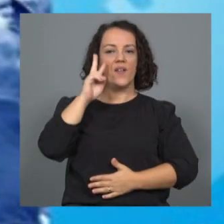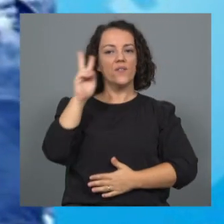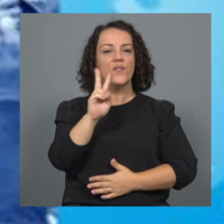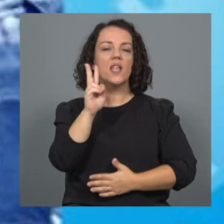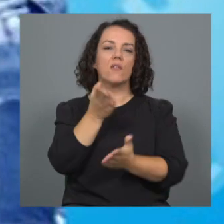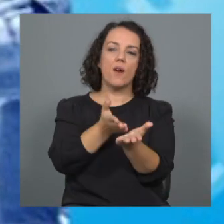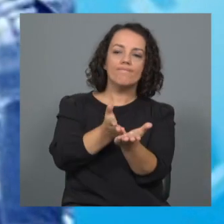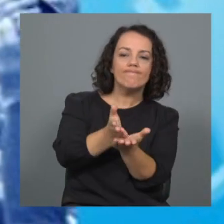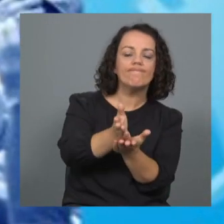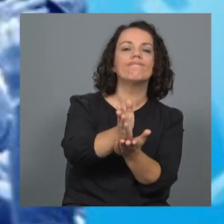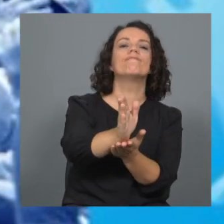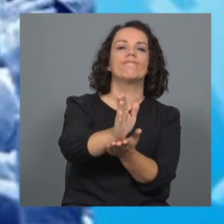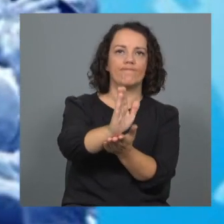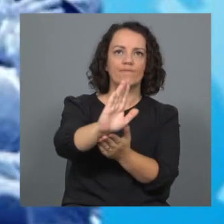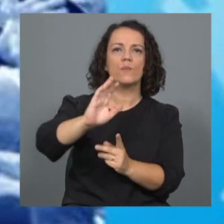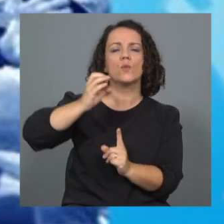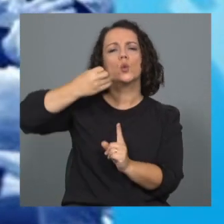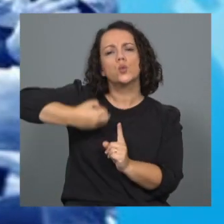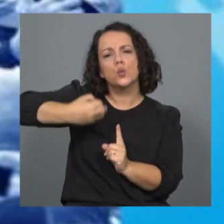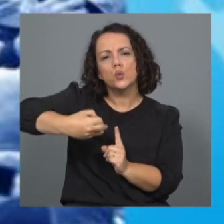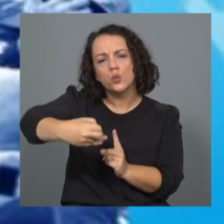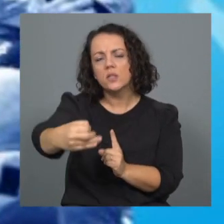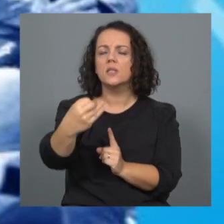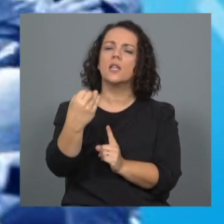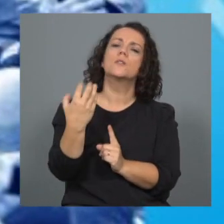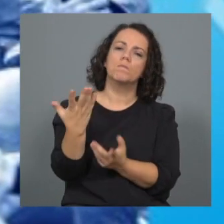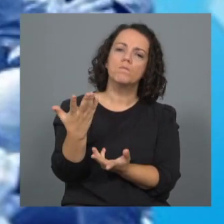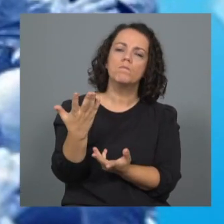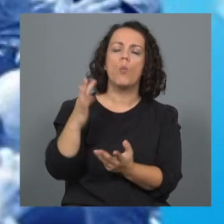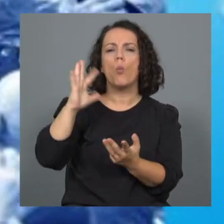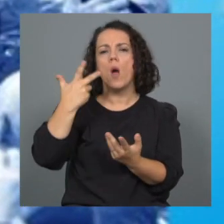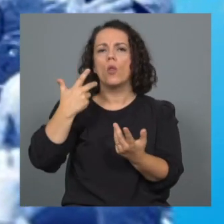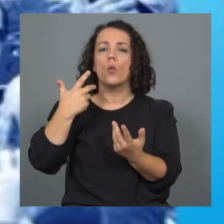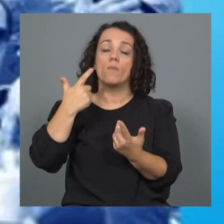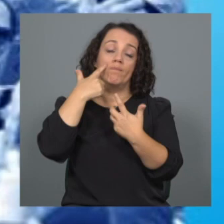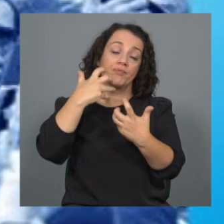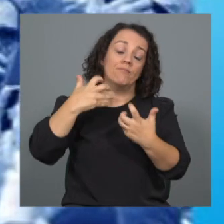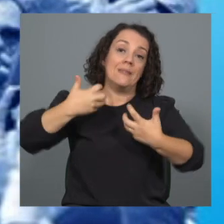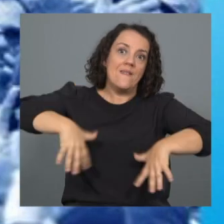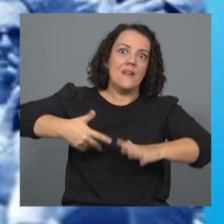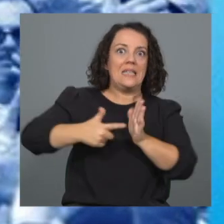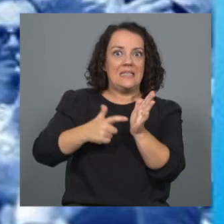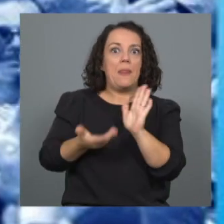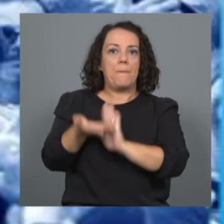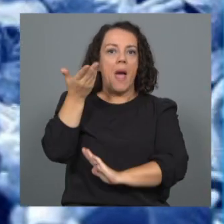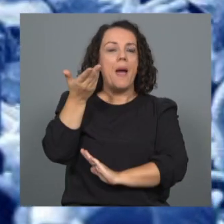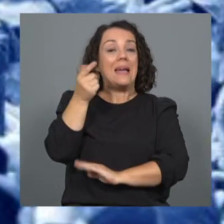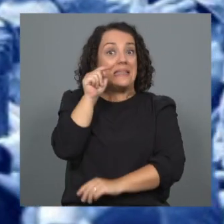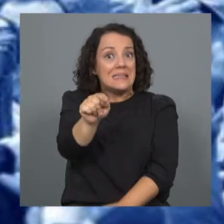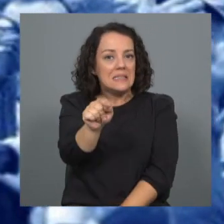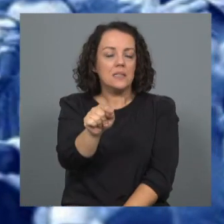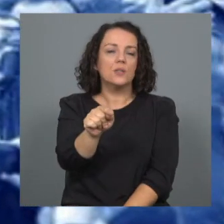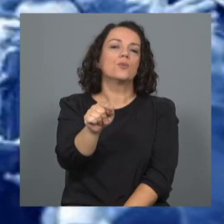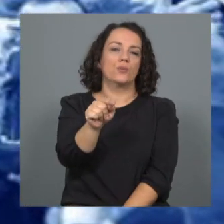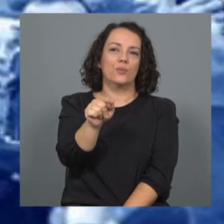qual devemos recorrer todos os dias, e particularmente em momentos de maior necessidade, não é? Portanto, exatamente é